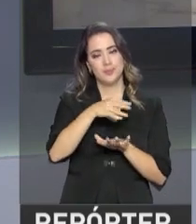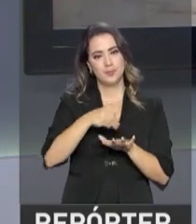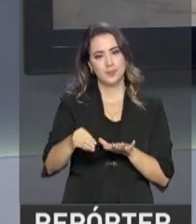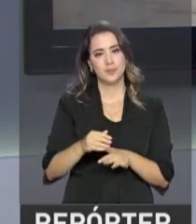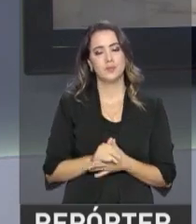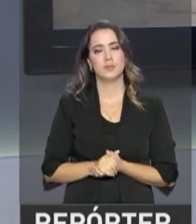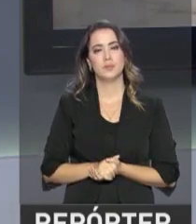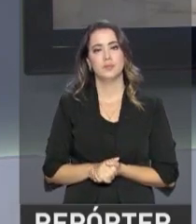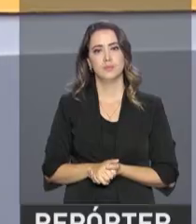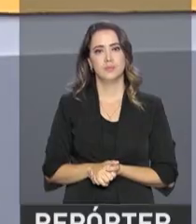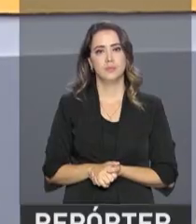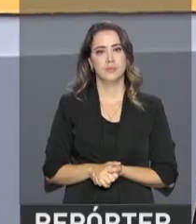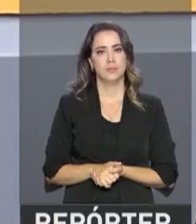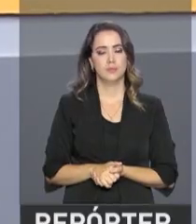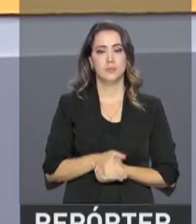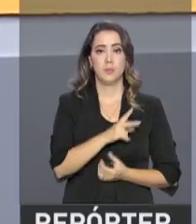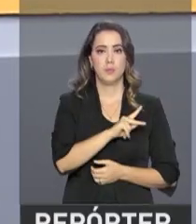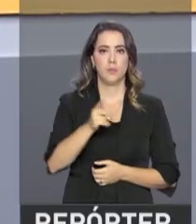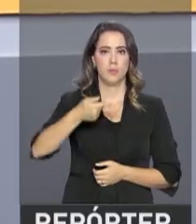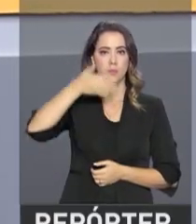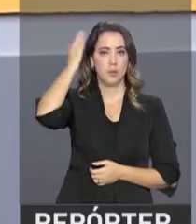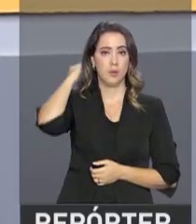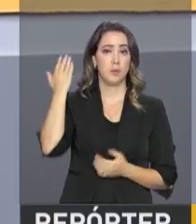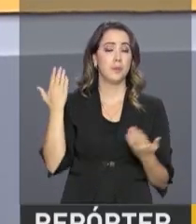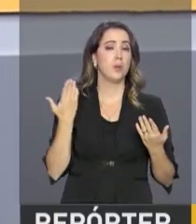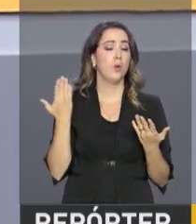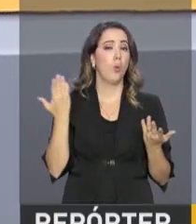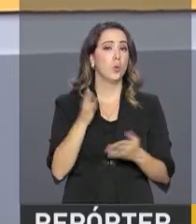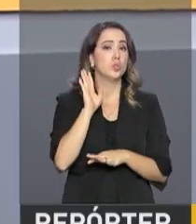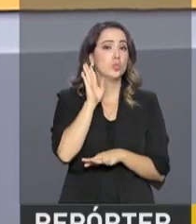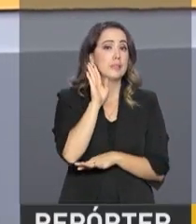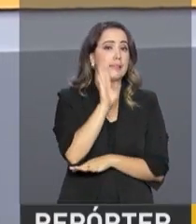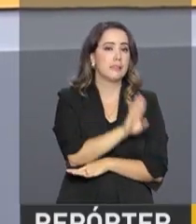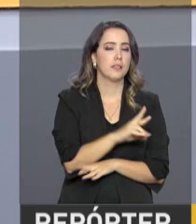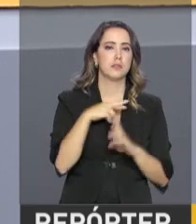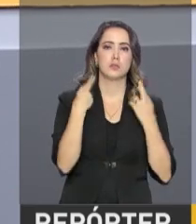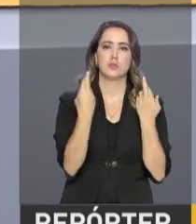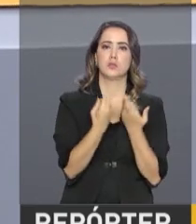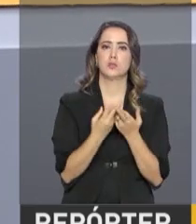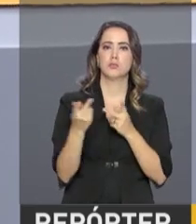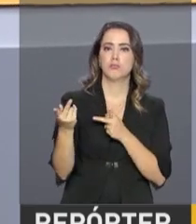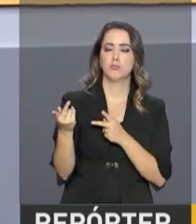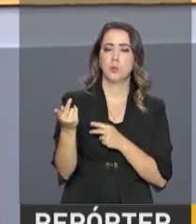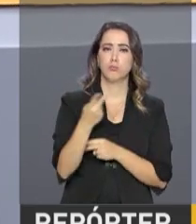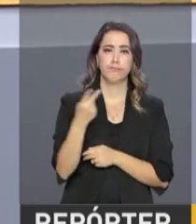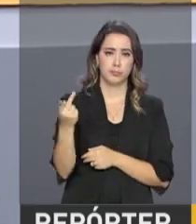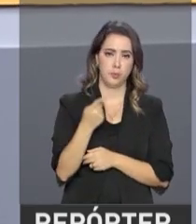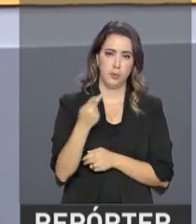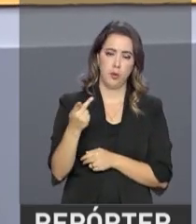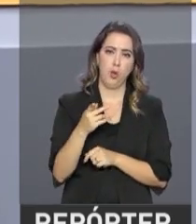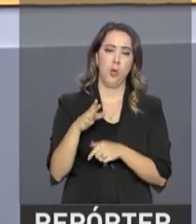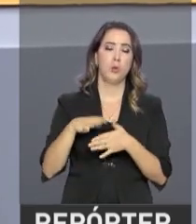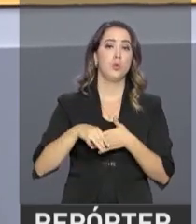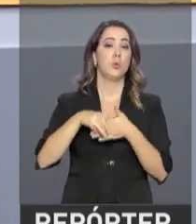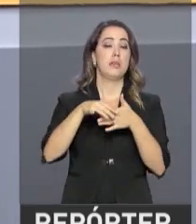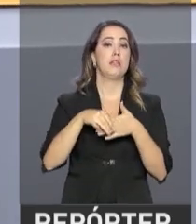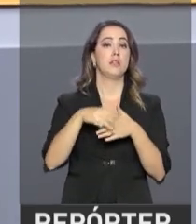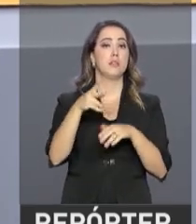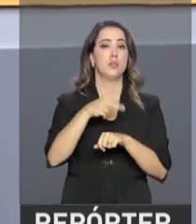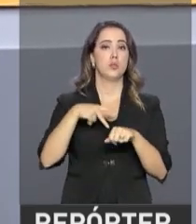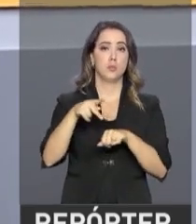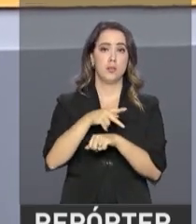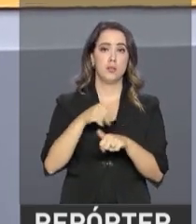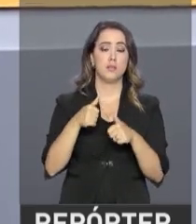informações o presidente michel temer passou a tarde em reuniões bilaterais com chefes de estado que estão em brasília